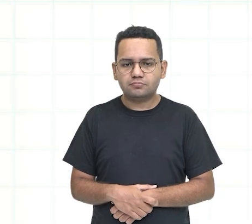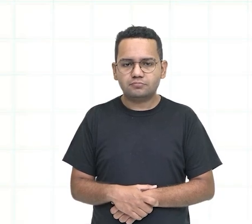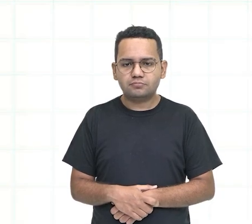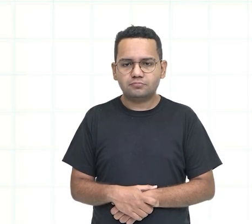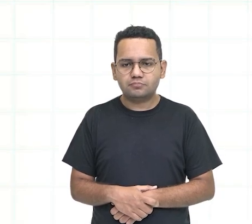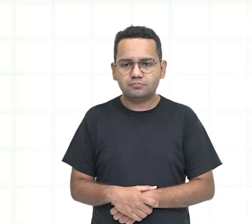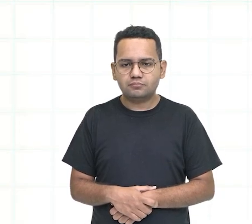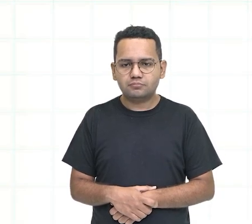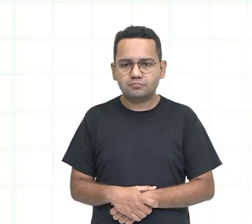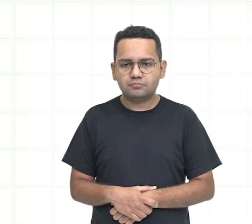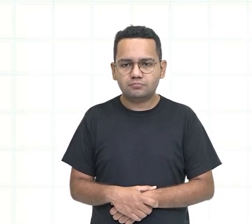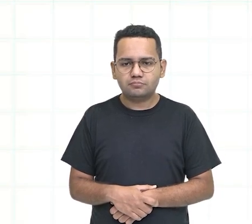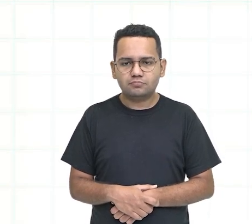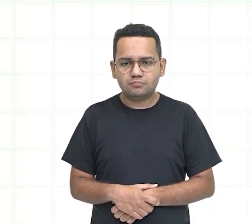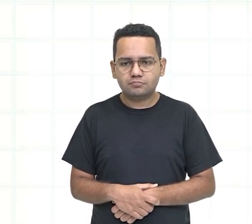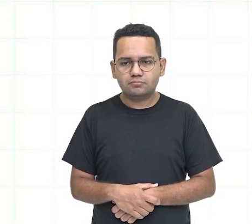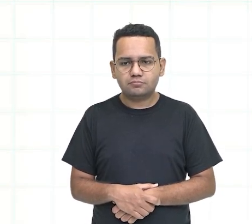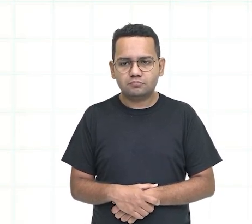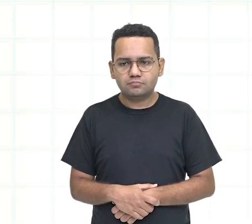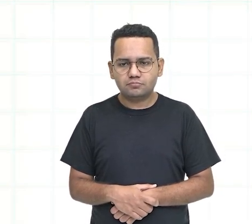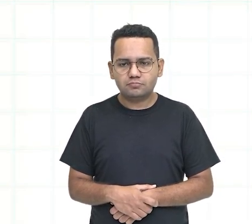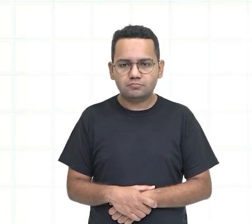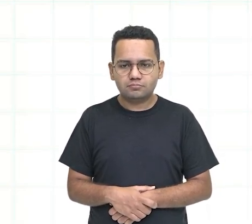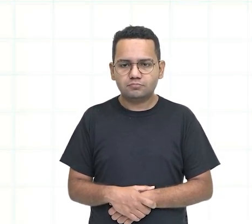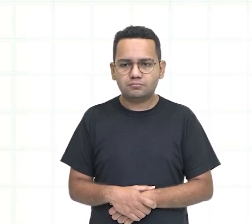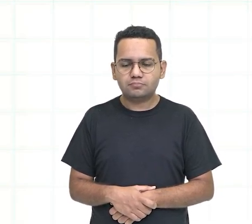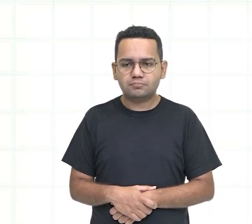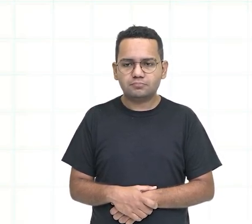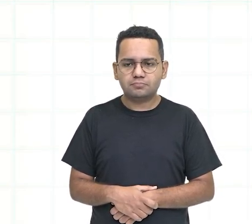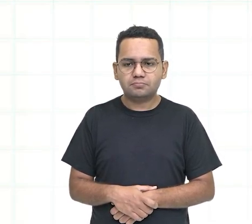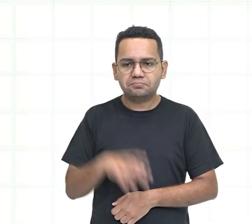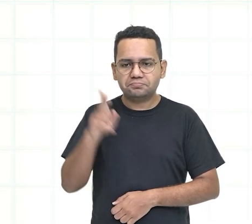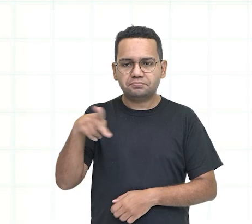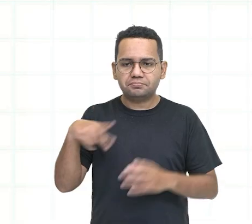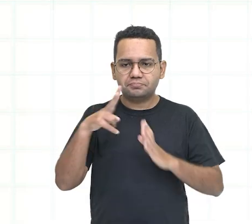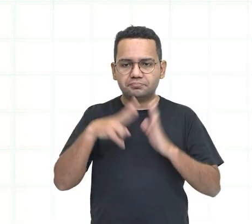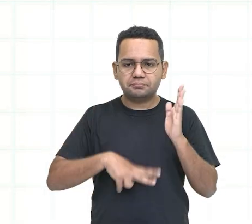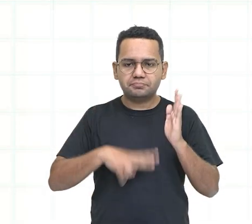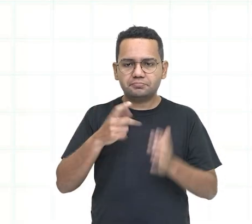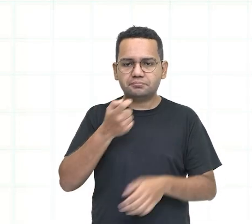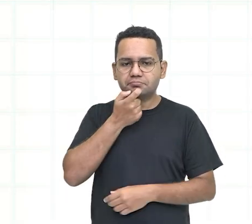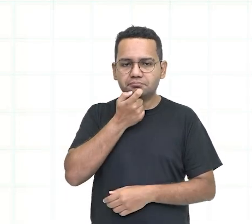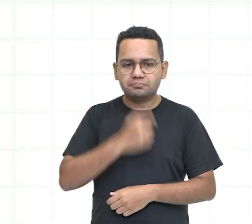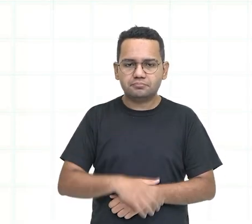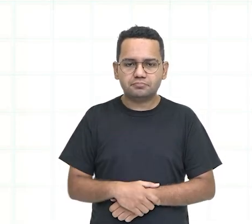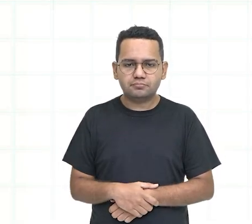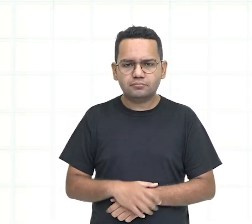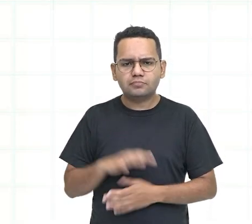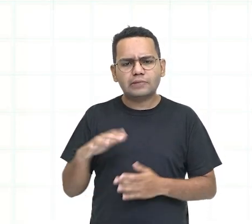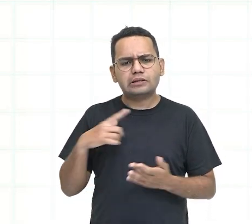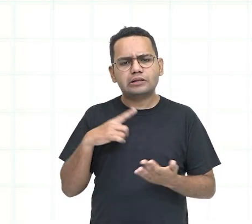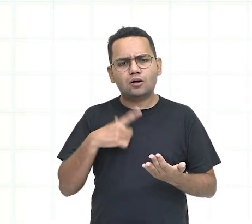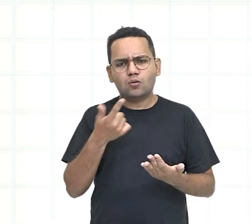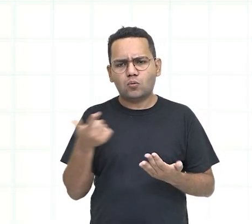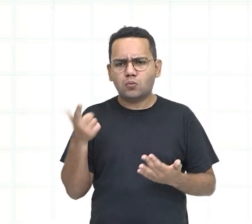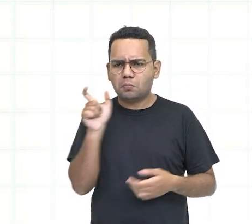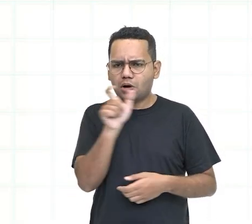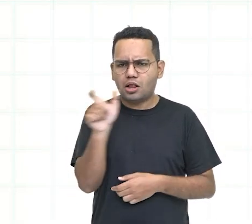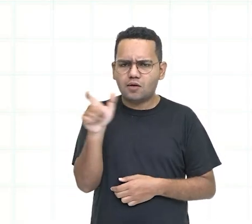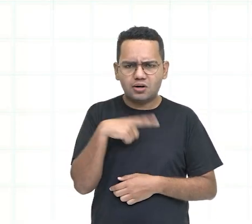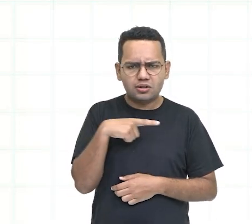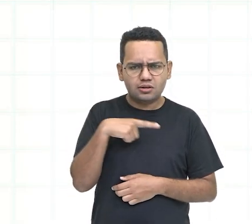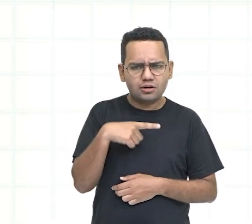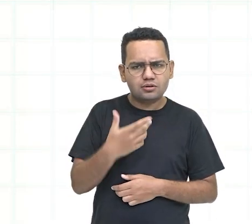However, você tem a palavra cultural, linguistic. Temos outras palavras aí também. The legacy